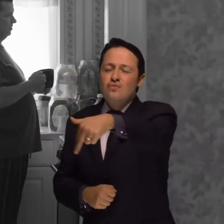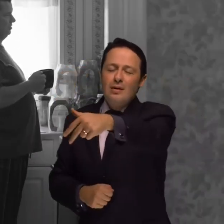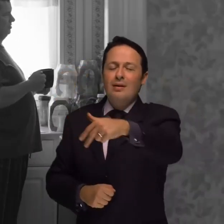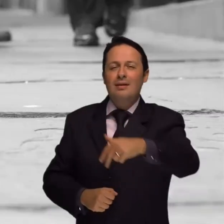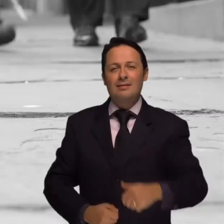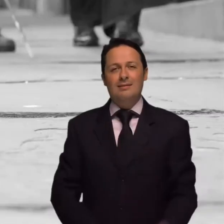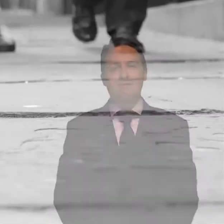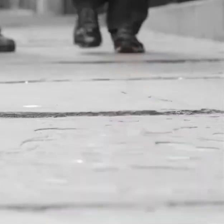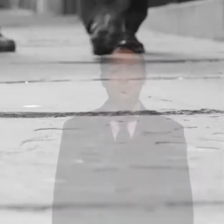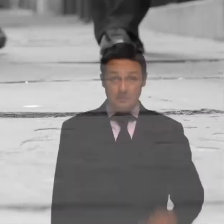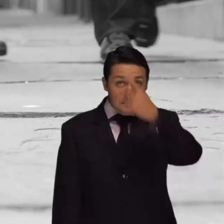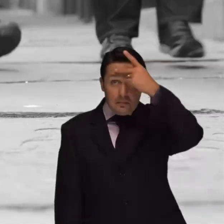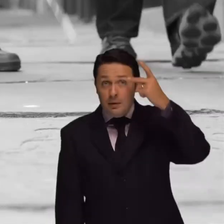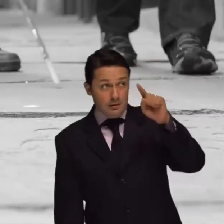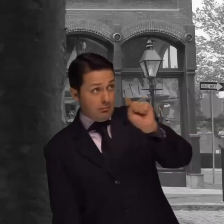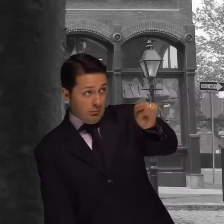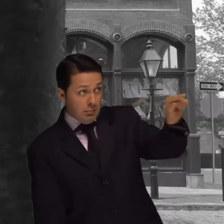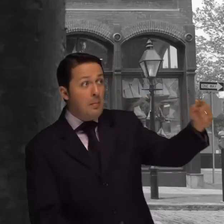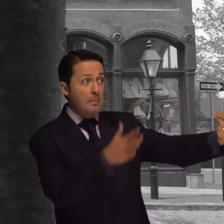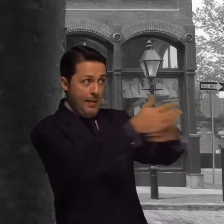andar livremente.